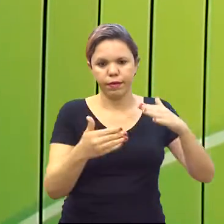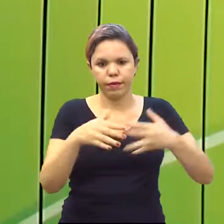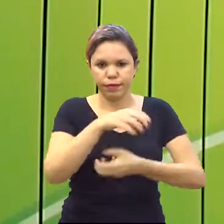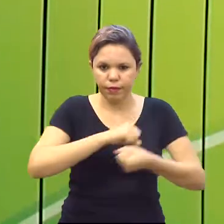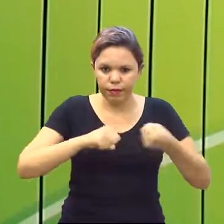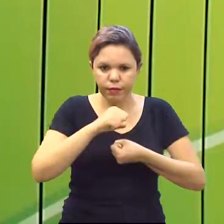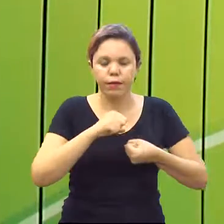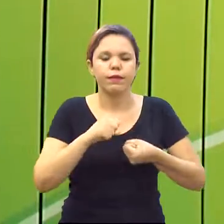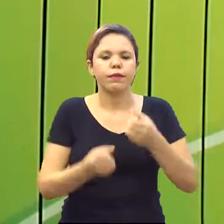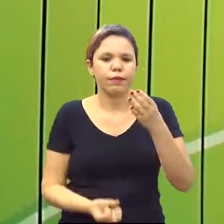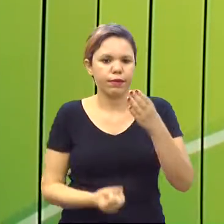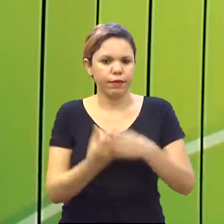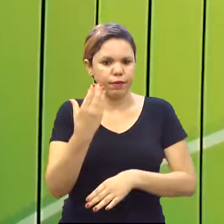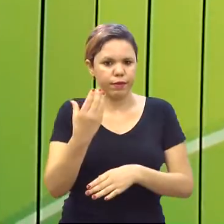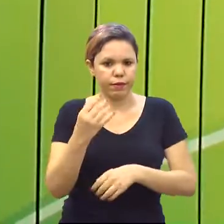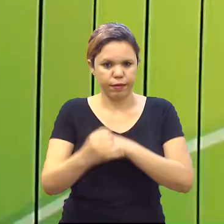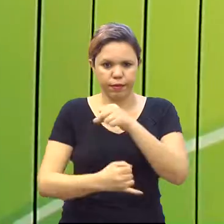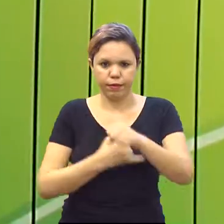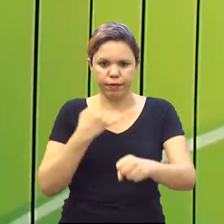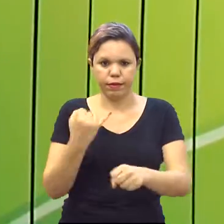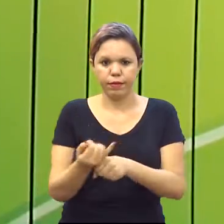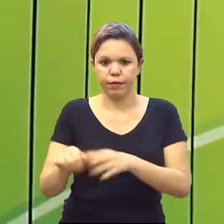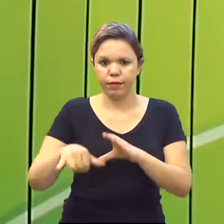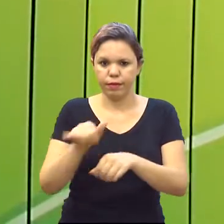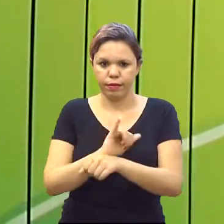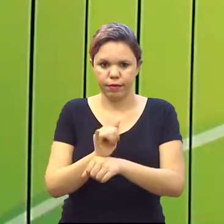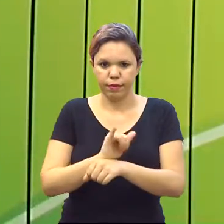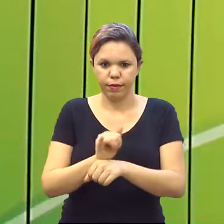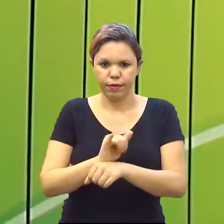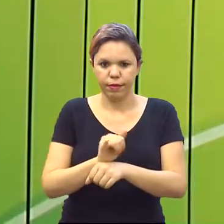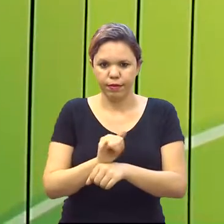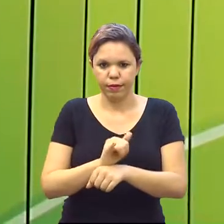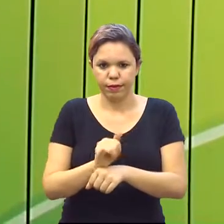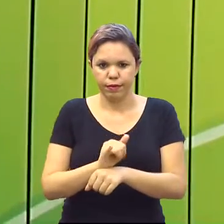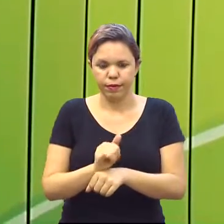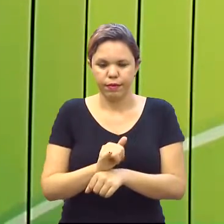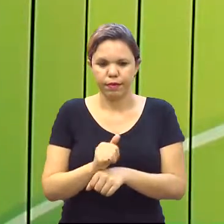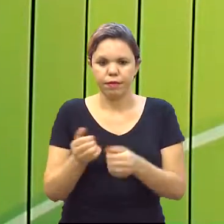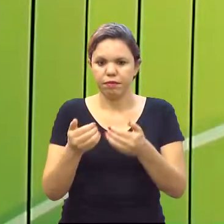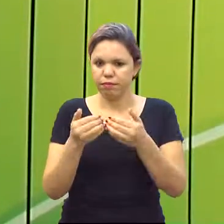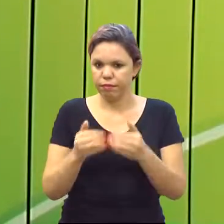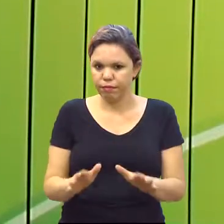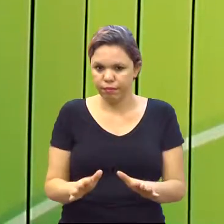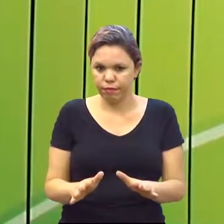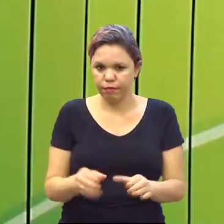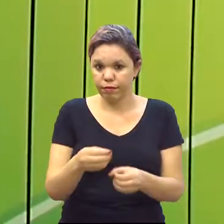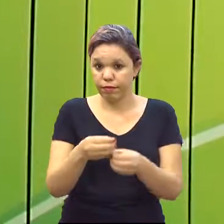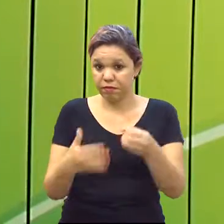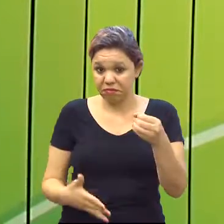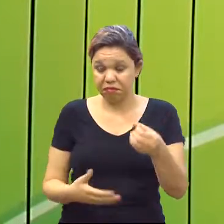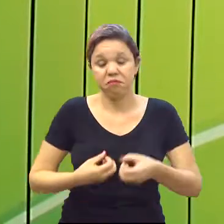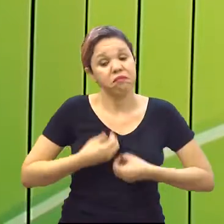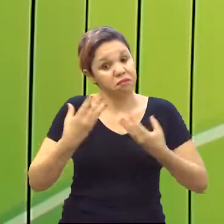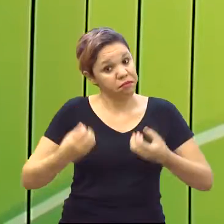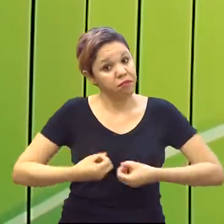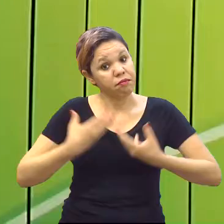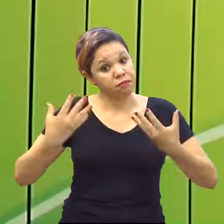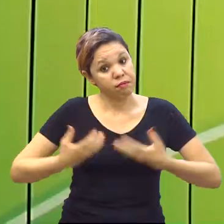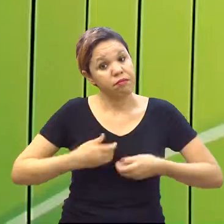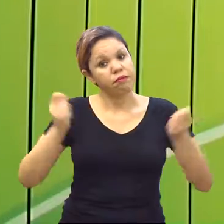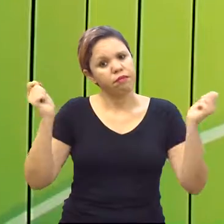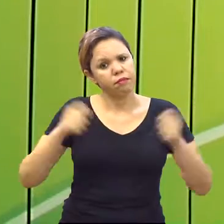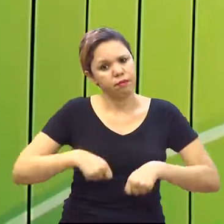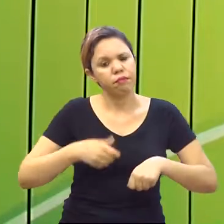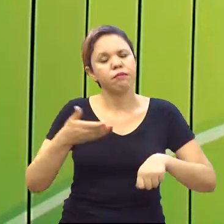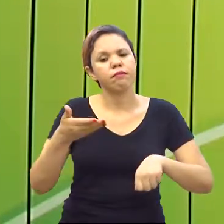Desenvolvimento Sustentável criou na plataforma YouTube um canal onde são disponibilizados conteúdos informativos